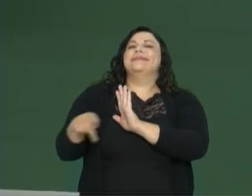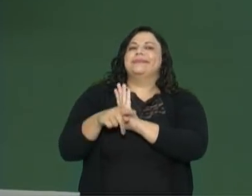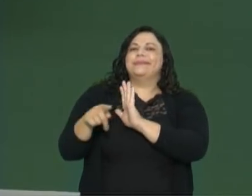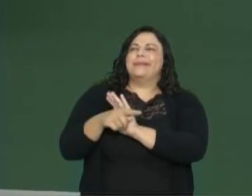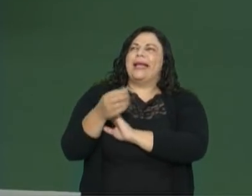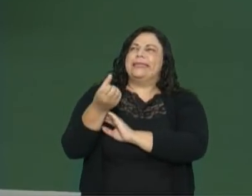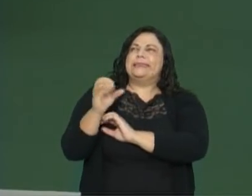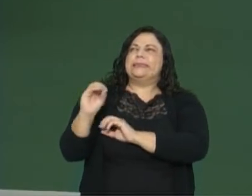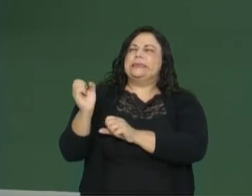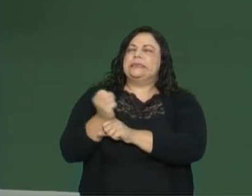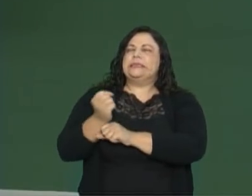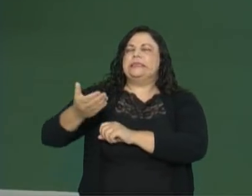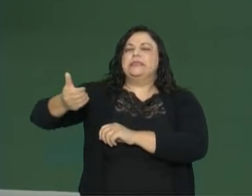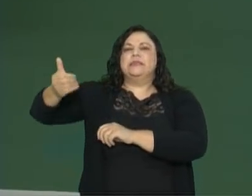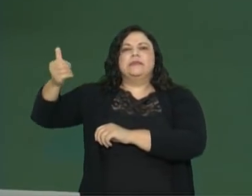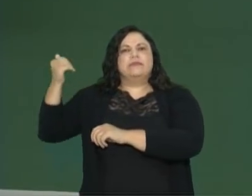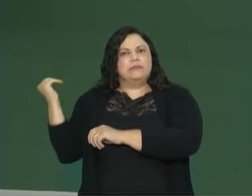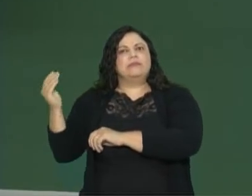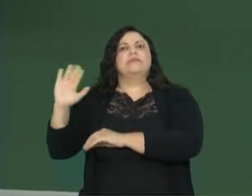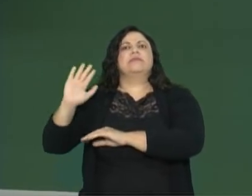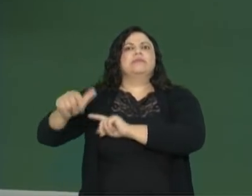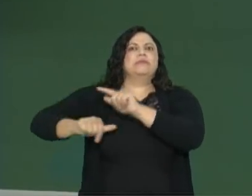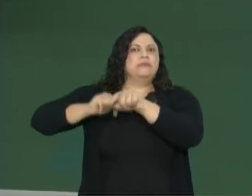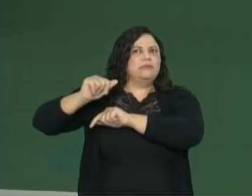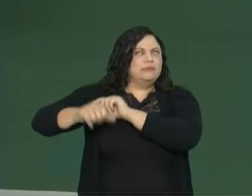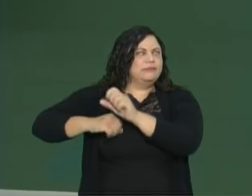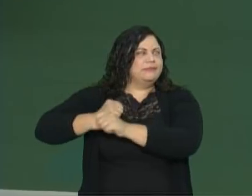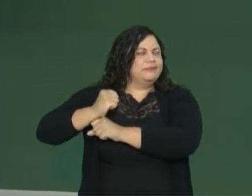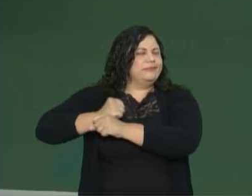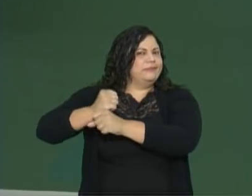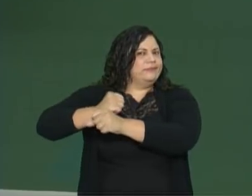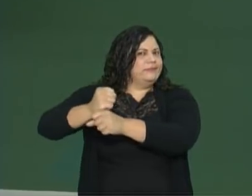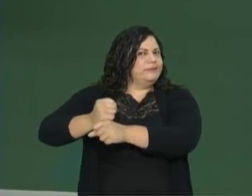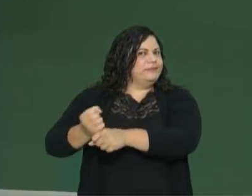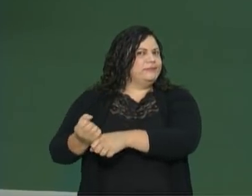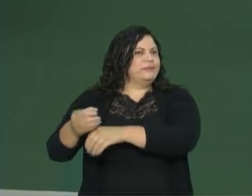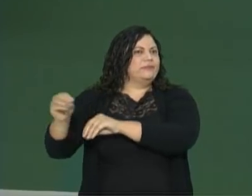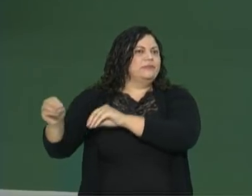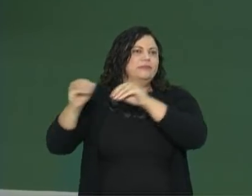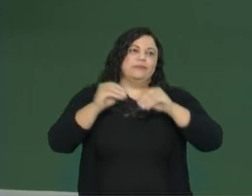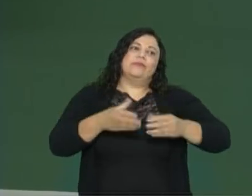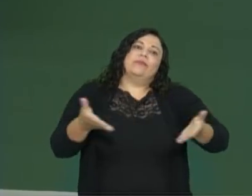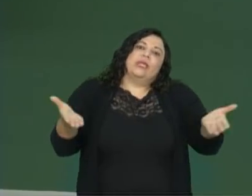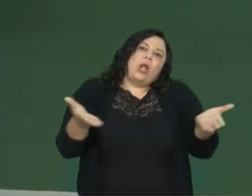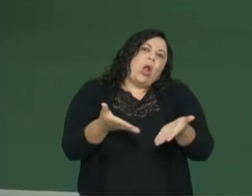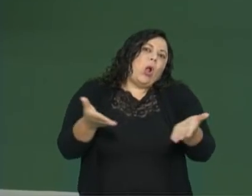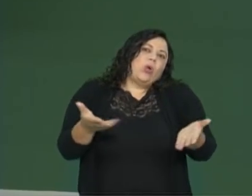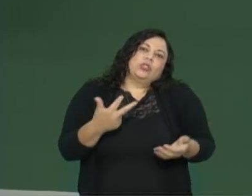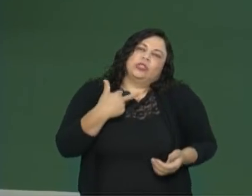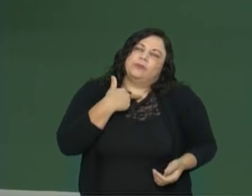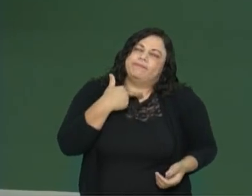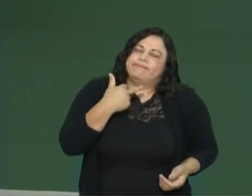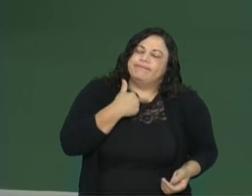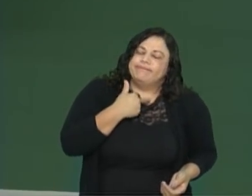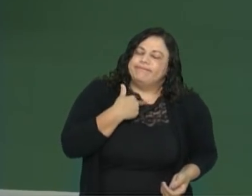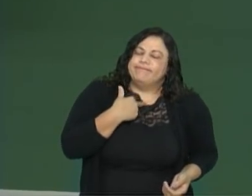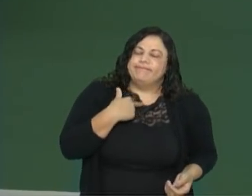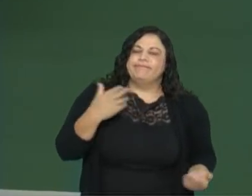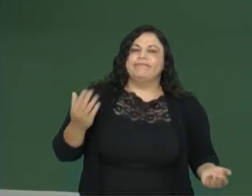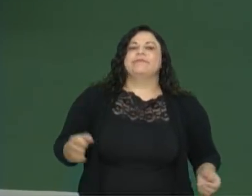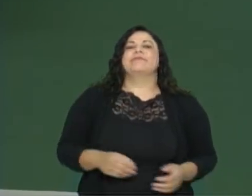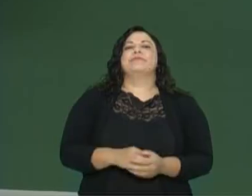esse elevador já tinha trabalhado muitos anos e foi trazido. E quem for para Furnas hoje não vai poder entrar, porque desde janeiro de 2001 está